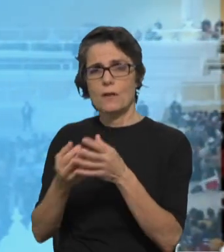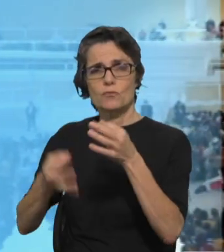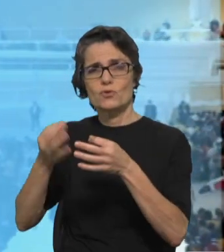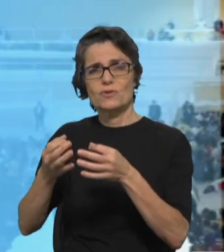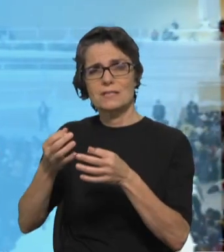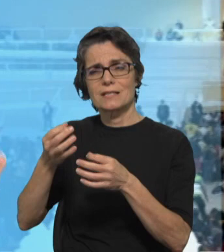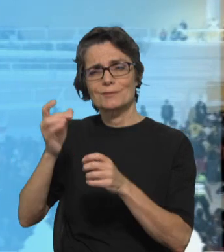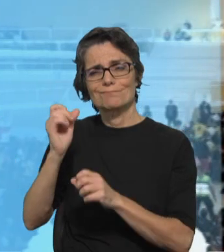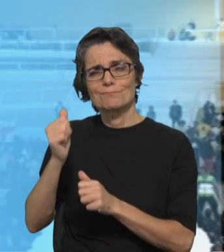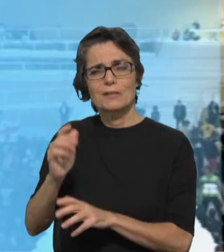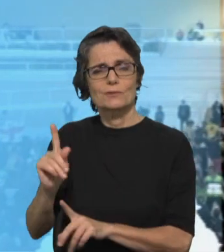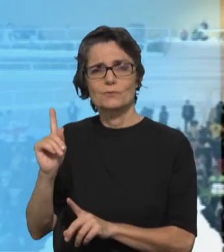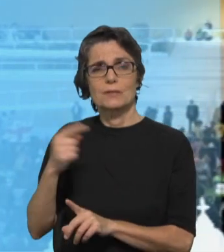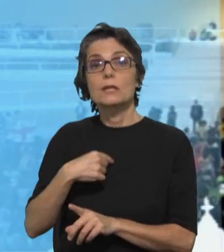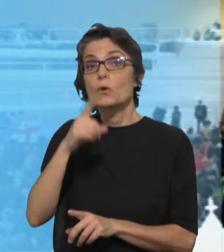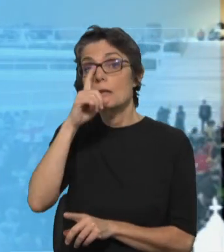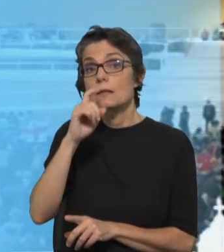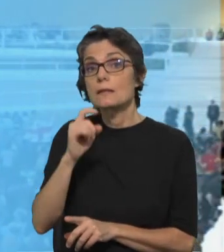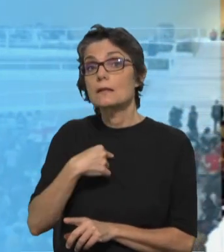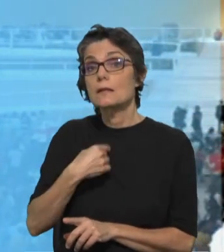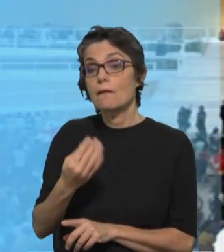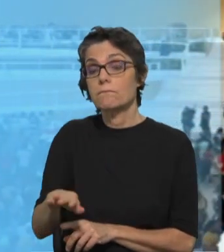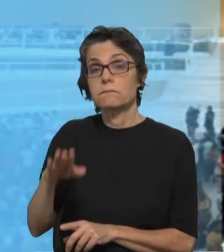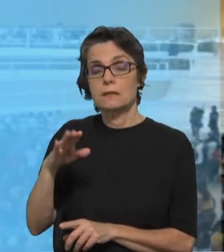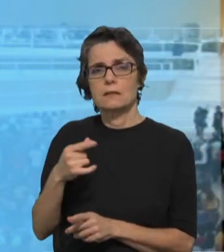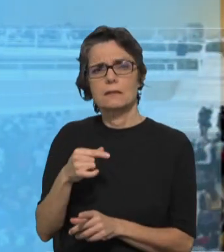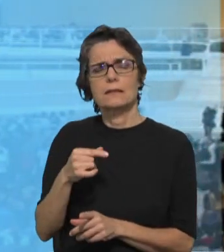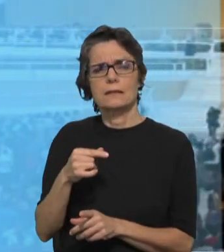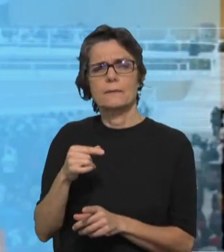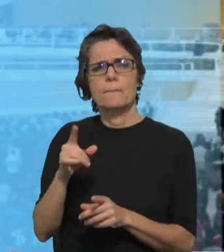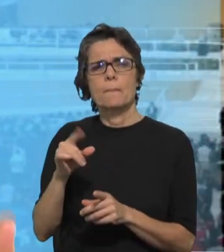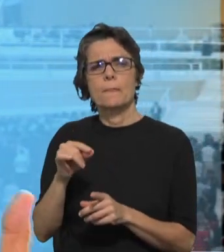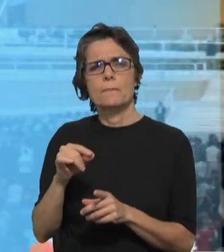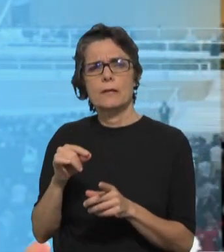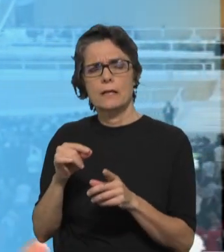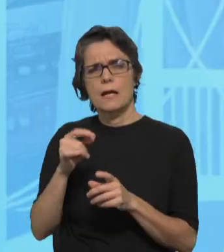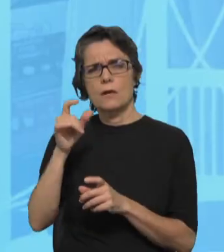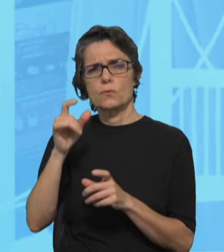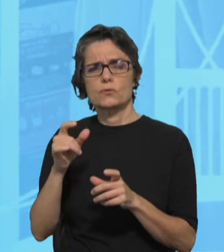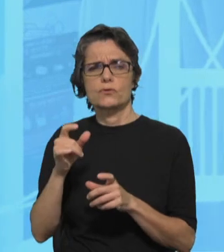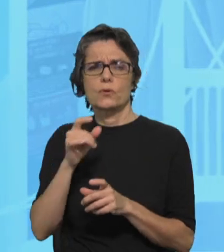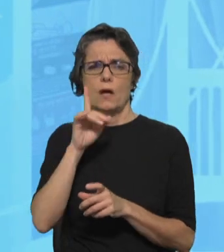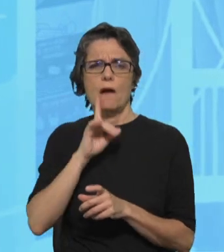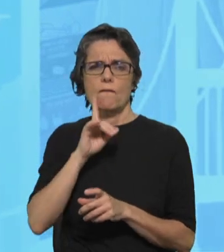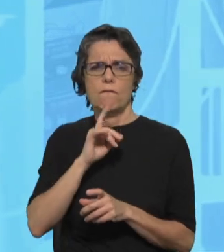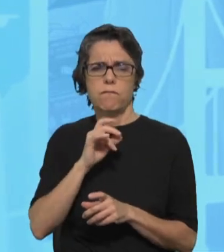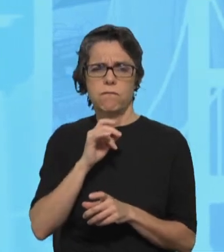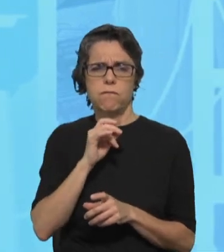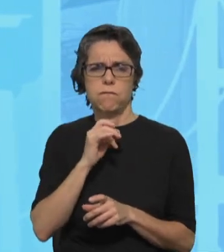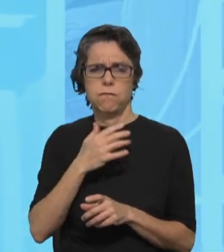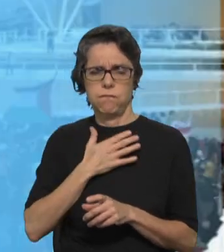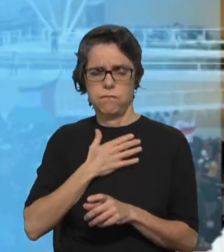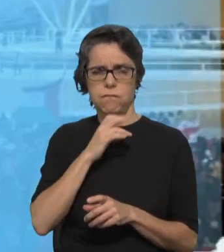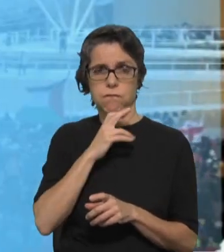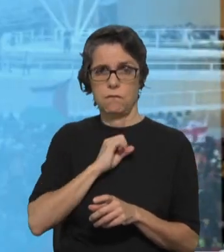muito pequenina, lembro-me que os caseiros da minha bisavó tinham uma casa cujo chão